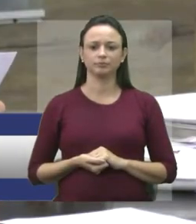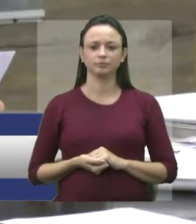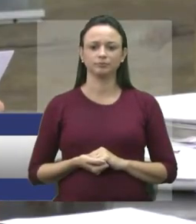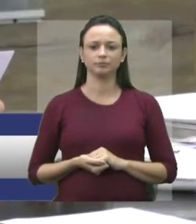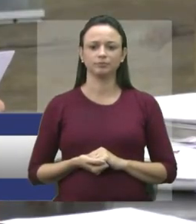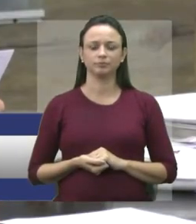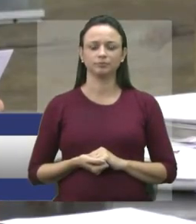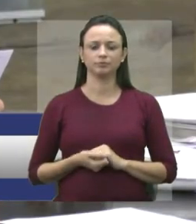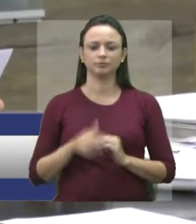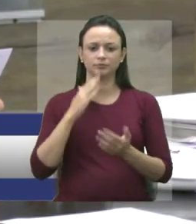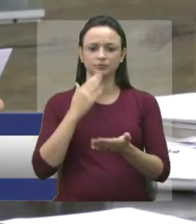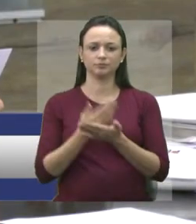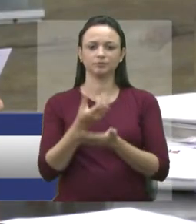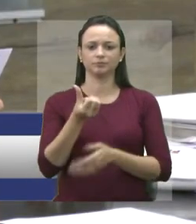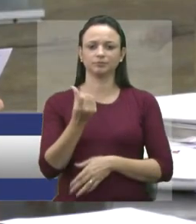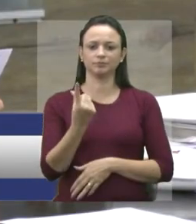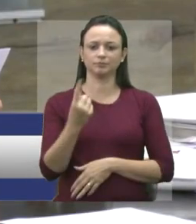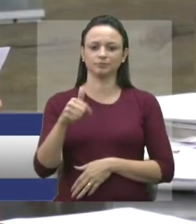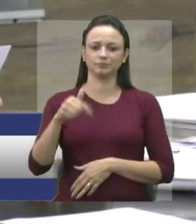Requerimento